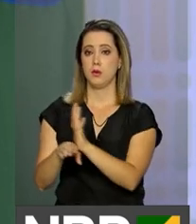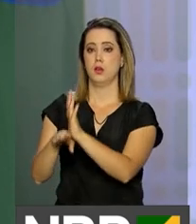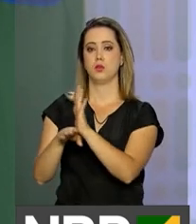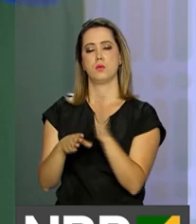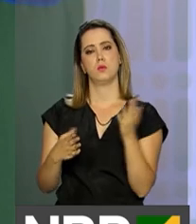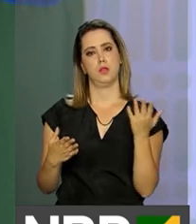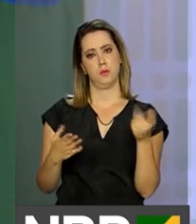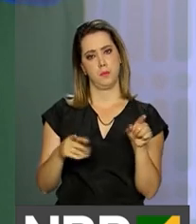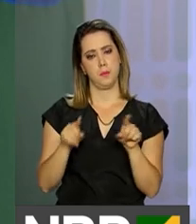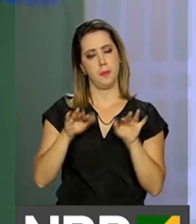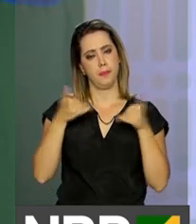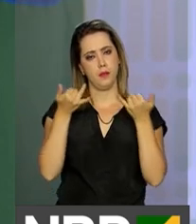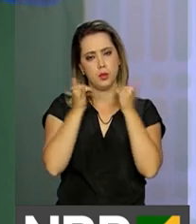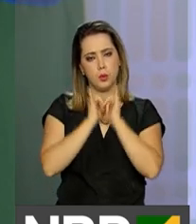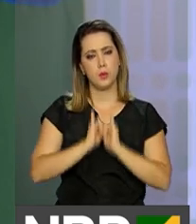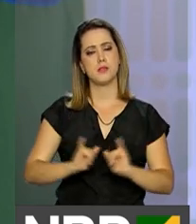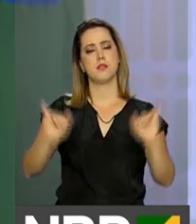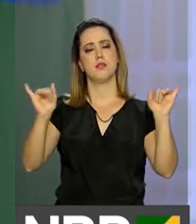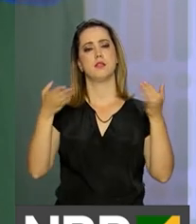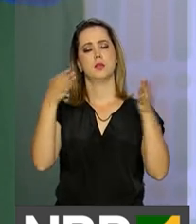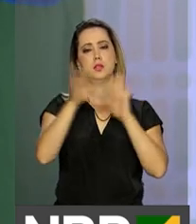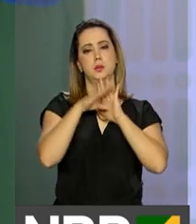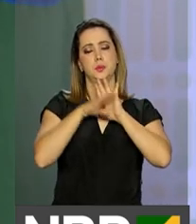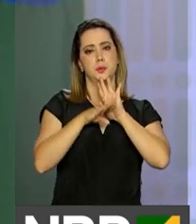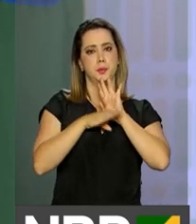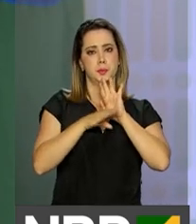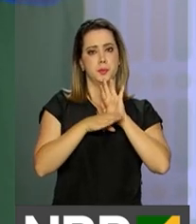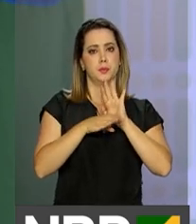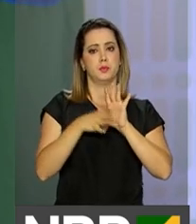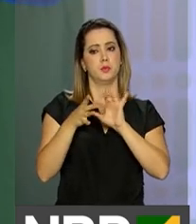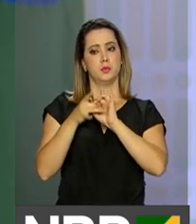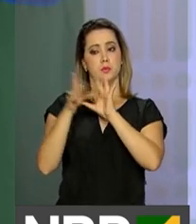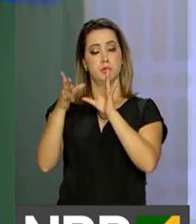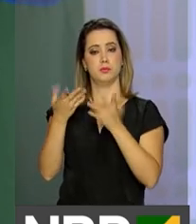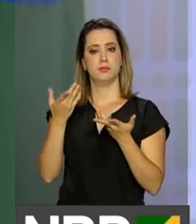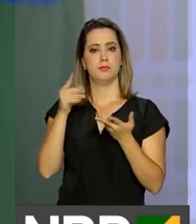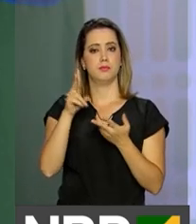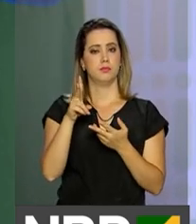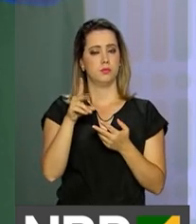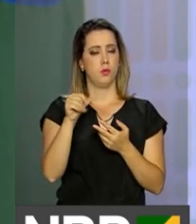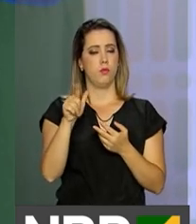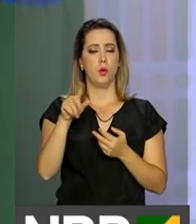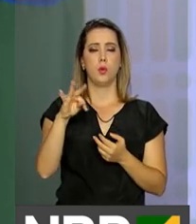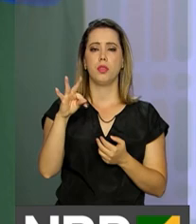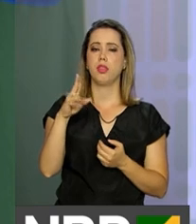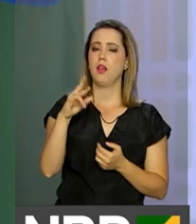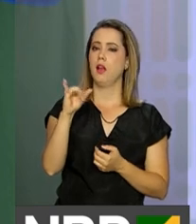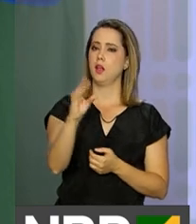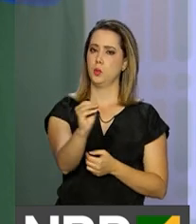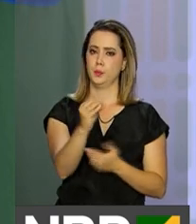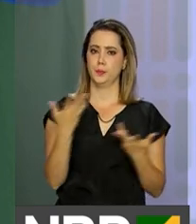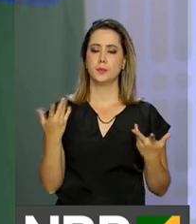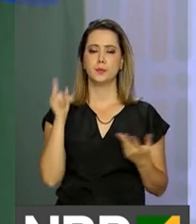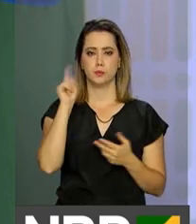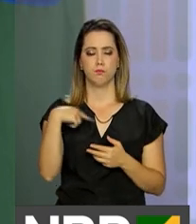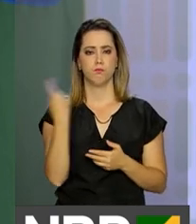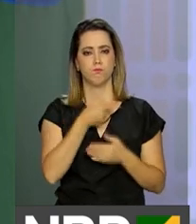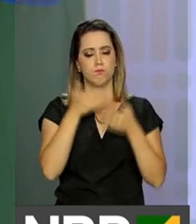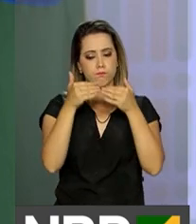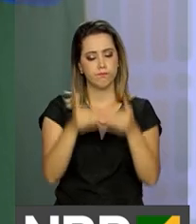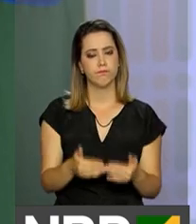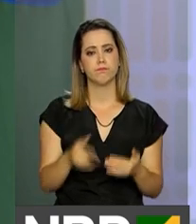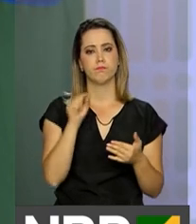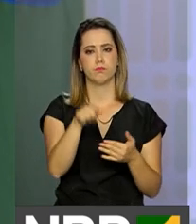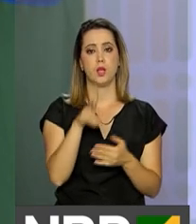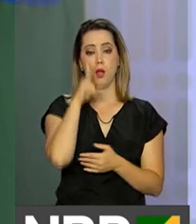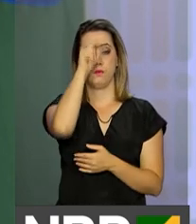portanto, deste Plano Nacional do Voluntariado, nós estamos colocando, Padilha,